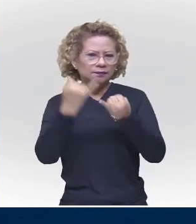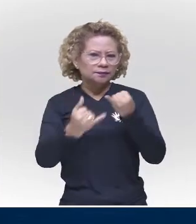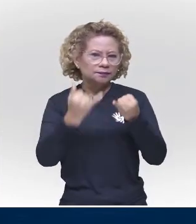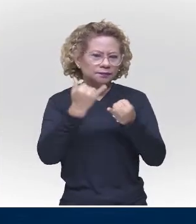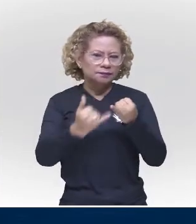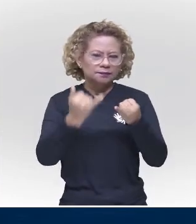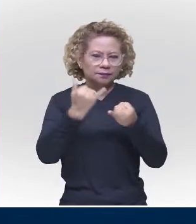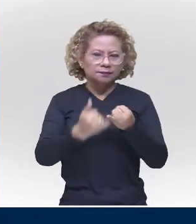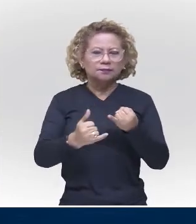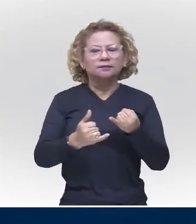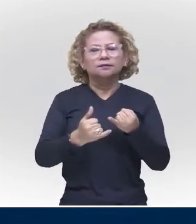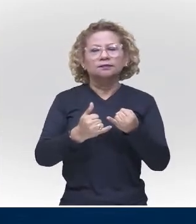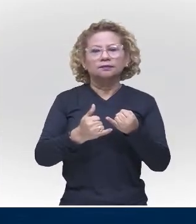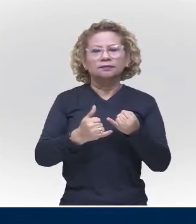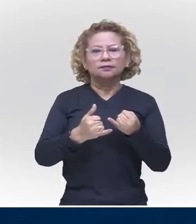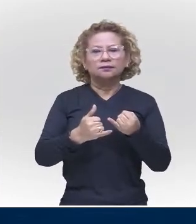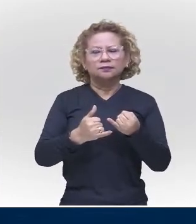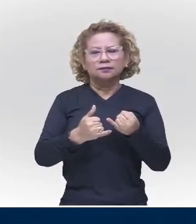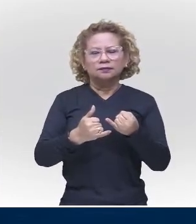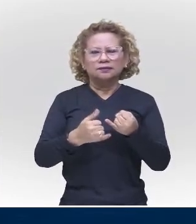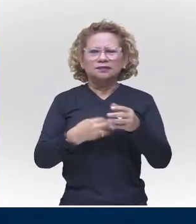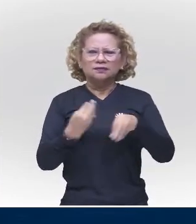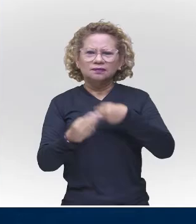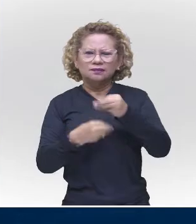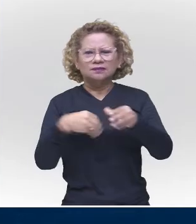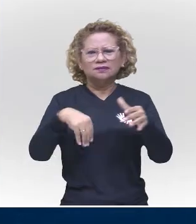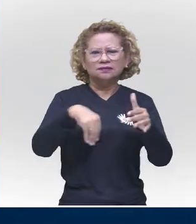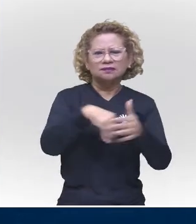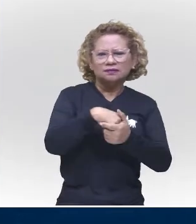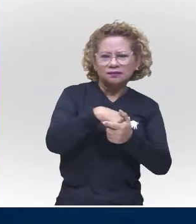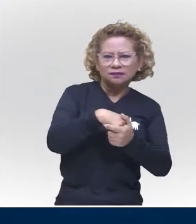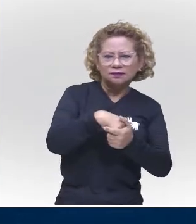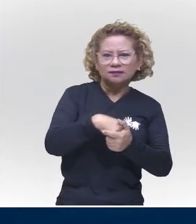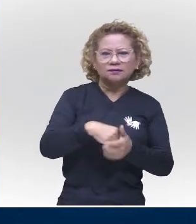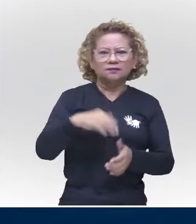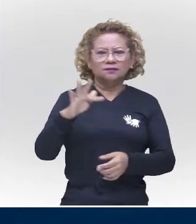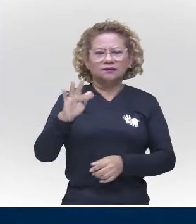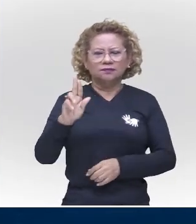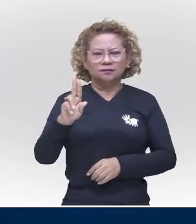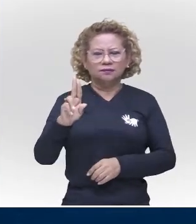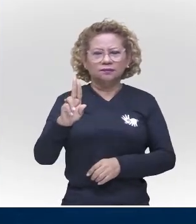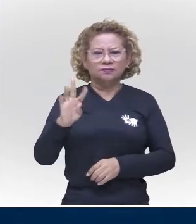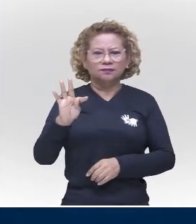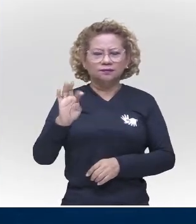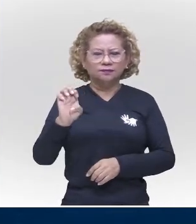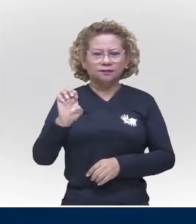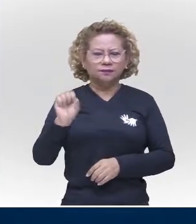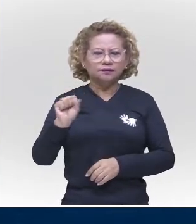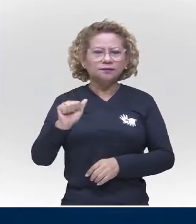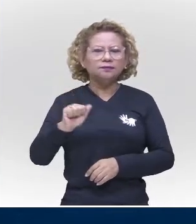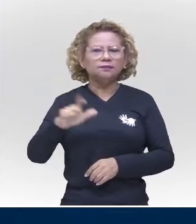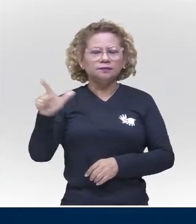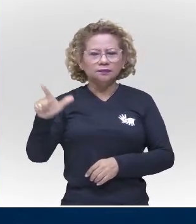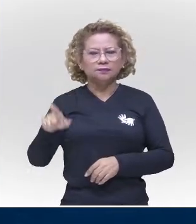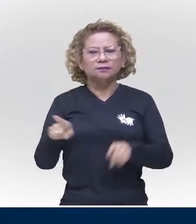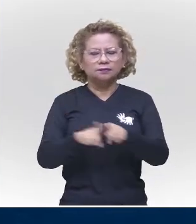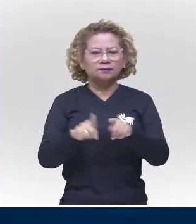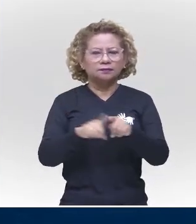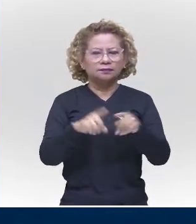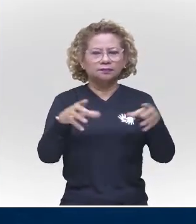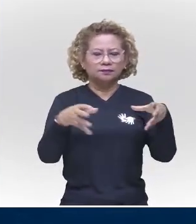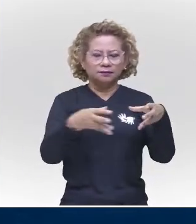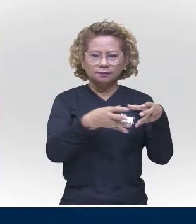com o futebol, futsal, só que tem uma diferença muito grande, né? É o esporte coletivo onde